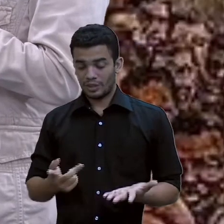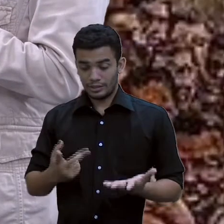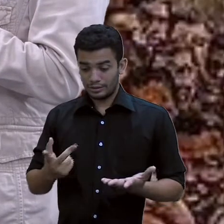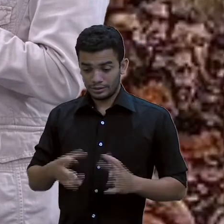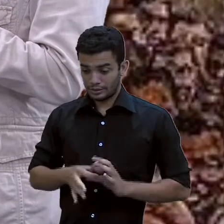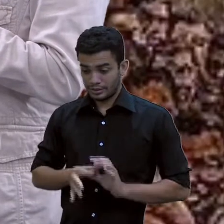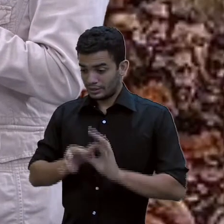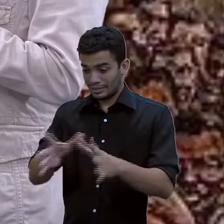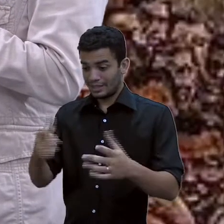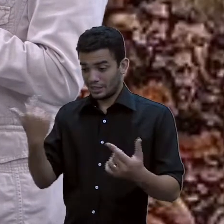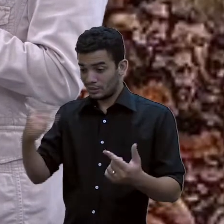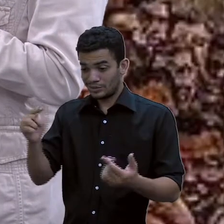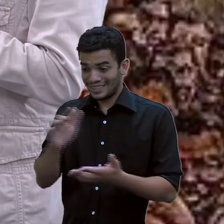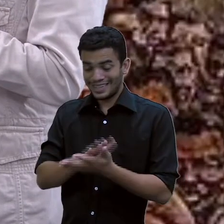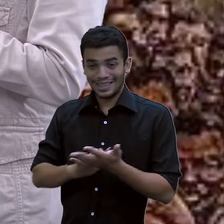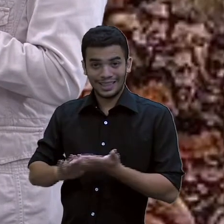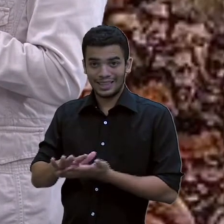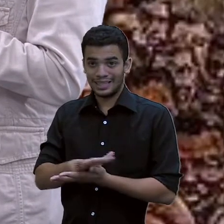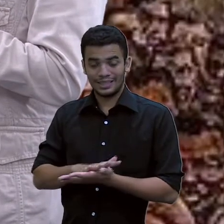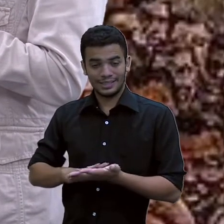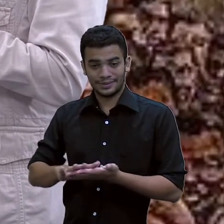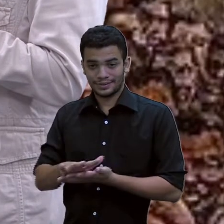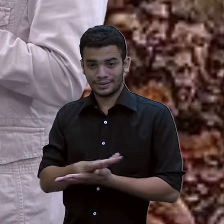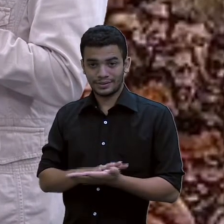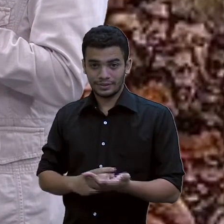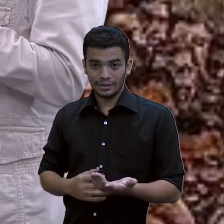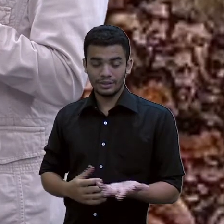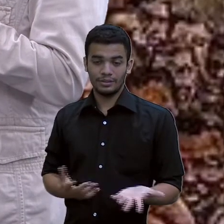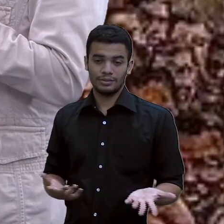vir, da sua